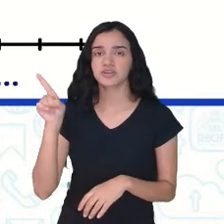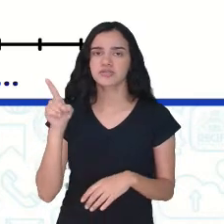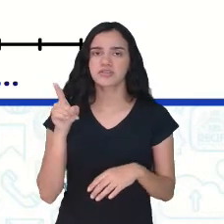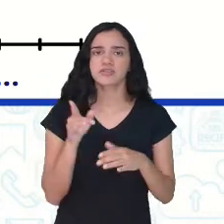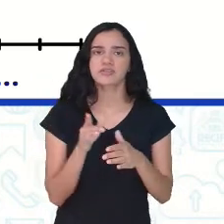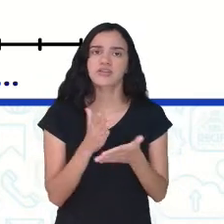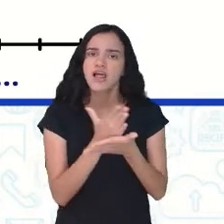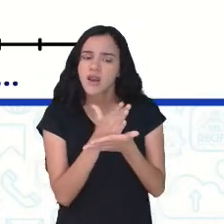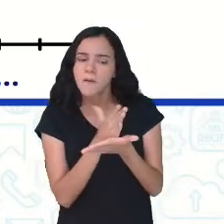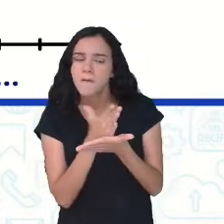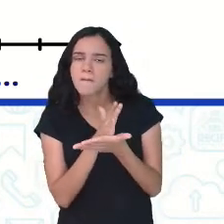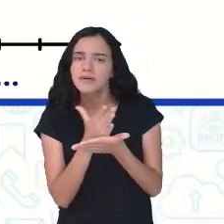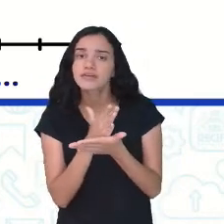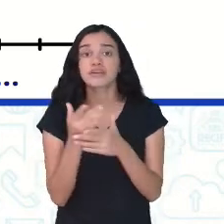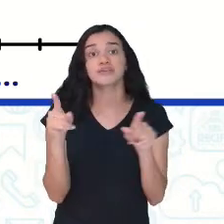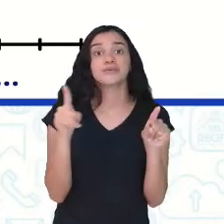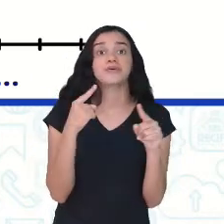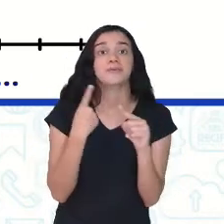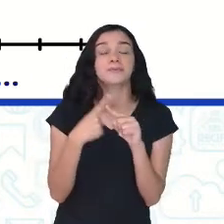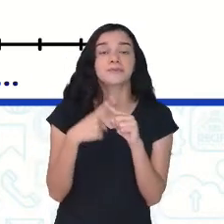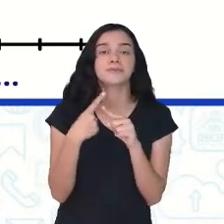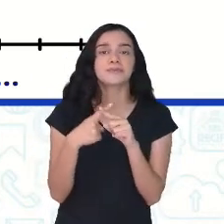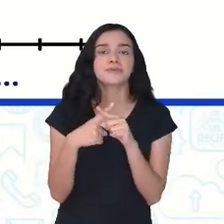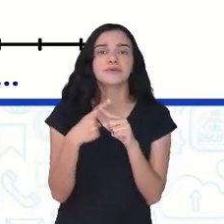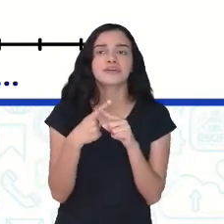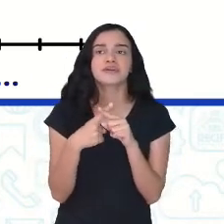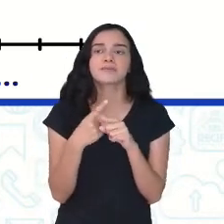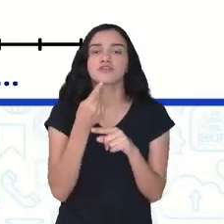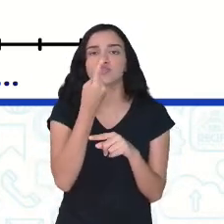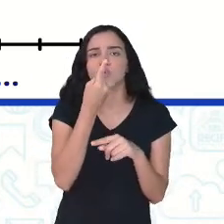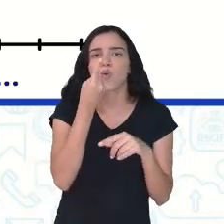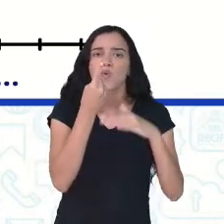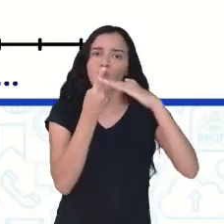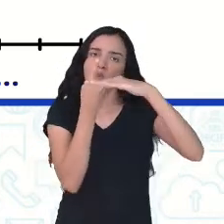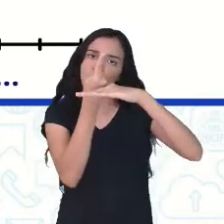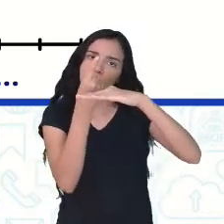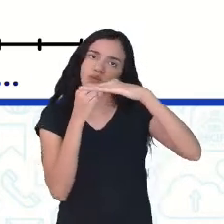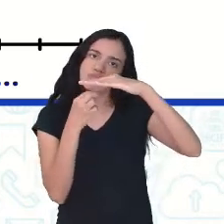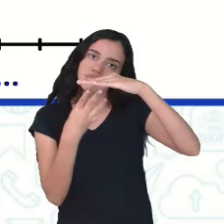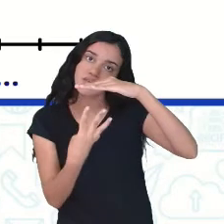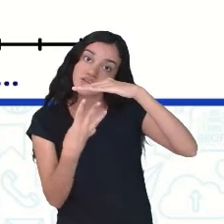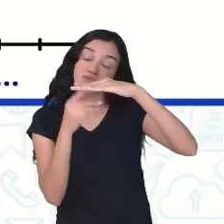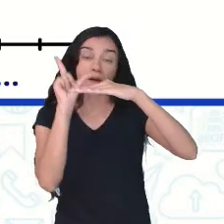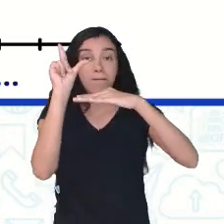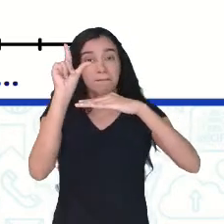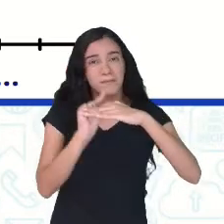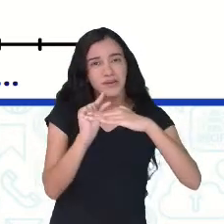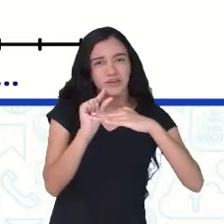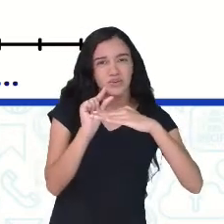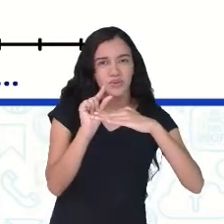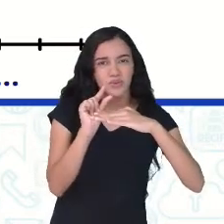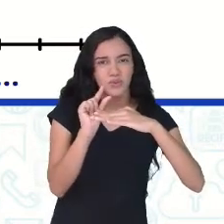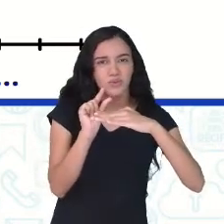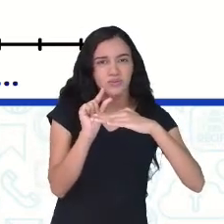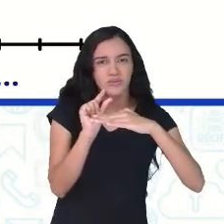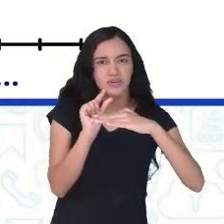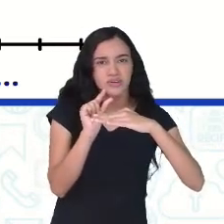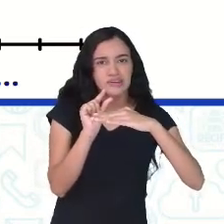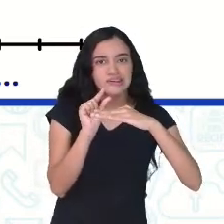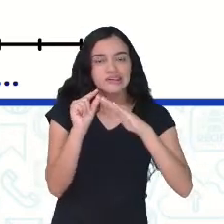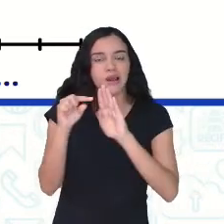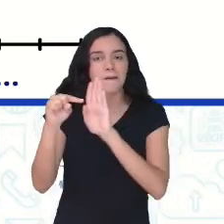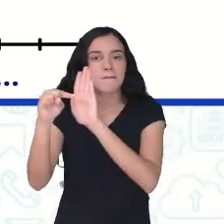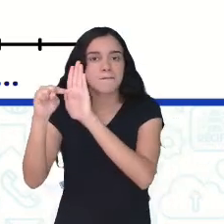metade. Por quê? Porque menos 1/3 é menor do que